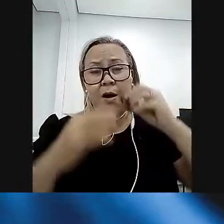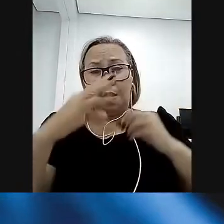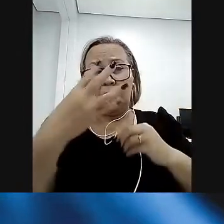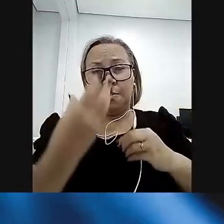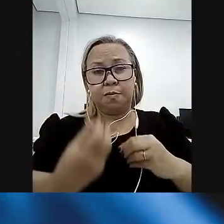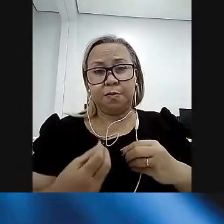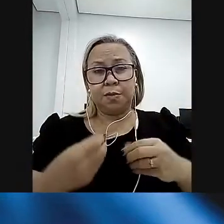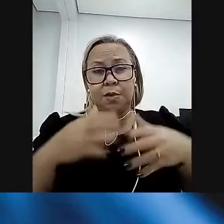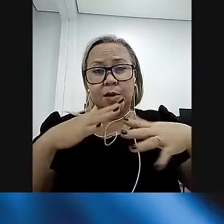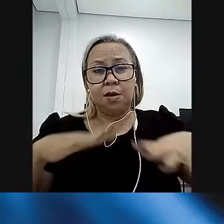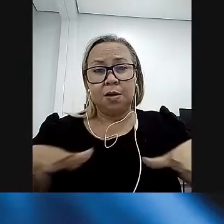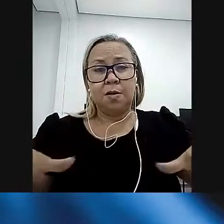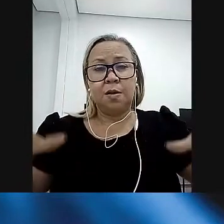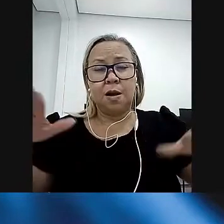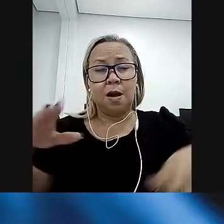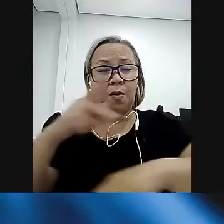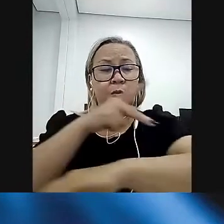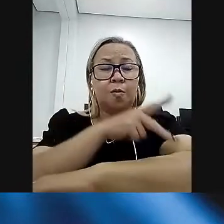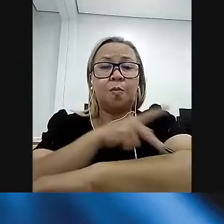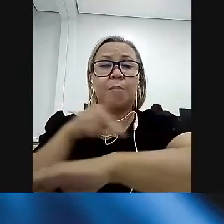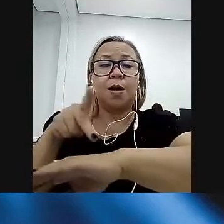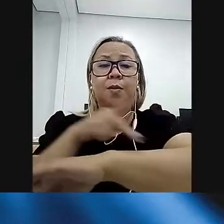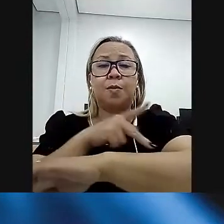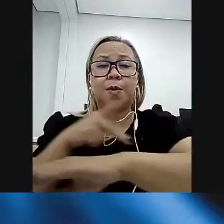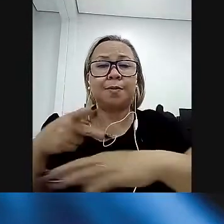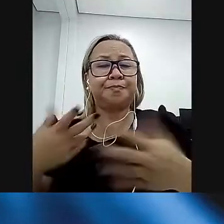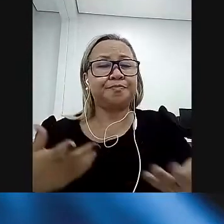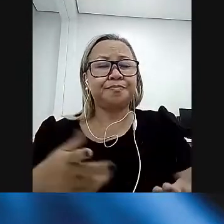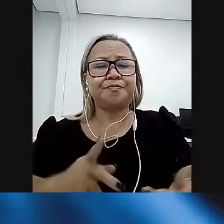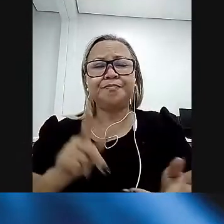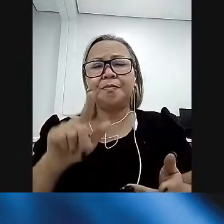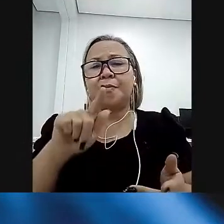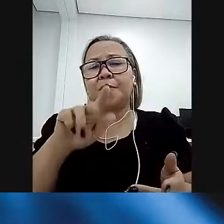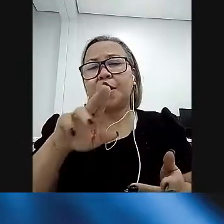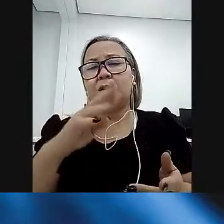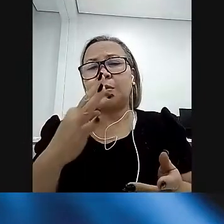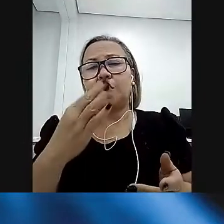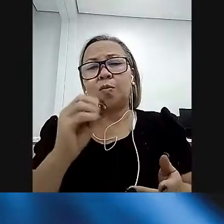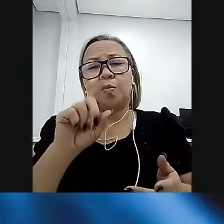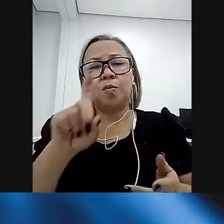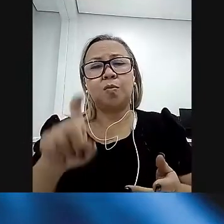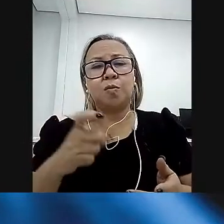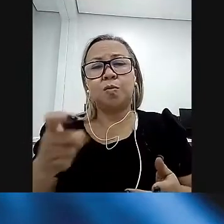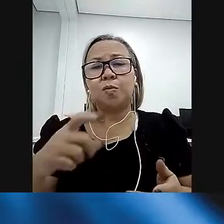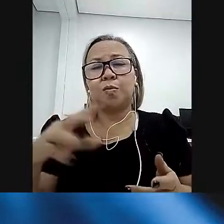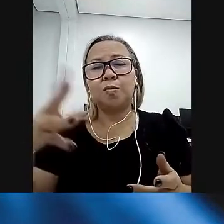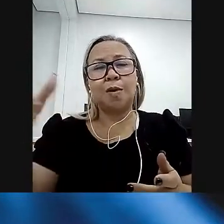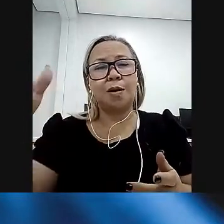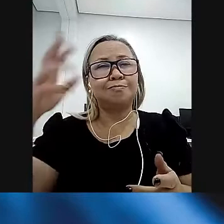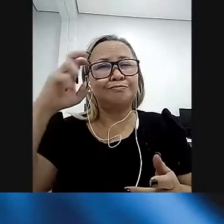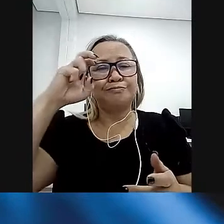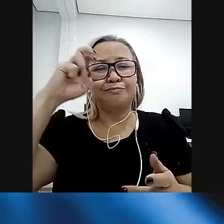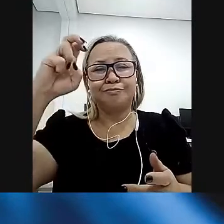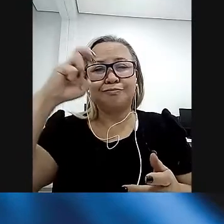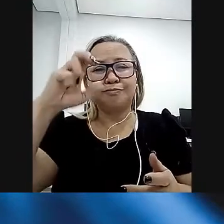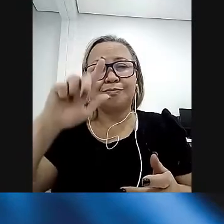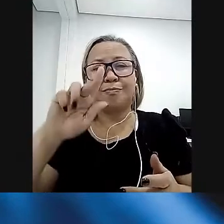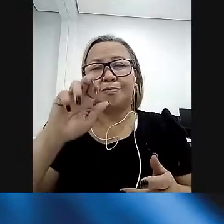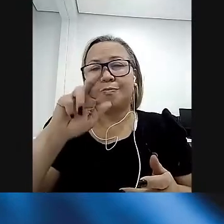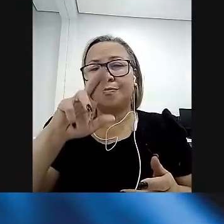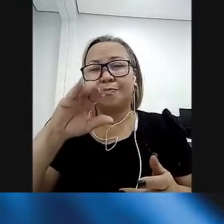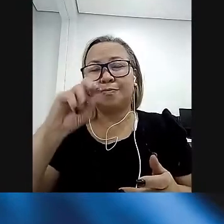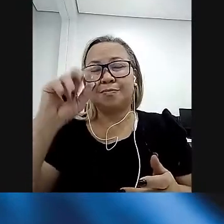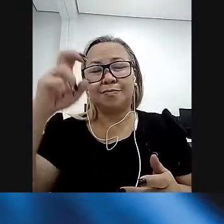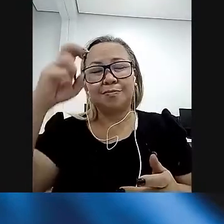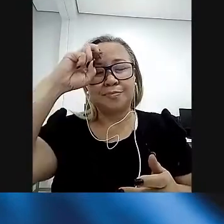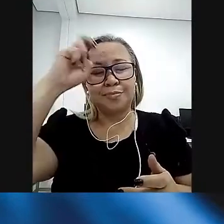Guto é um gênio, né? Assim, Guto Lacaz. A presença dele foi gratificante.